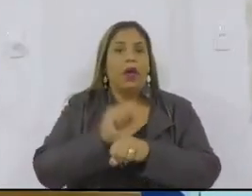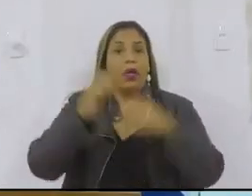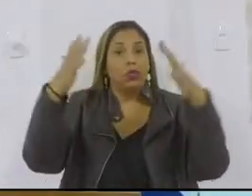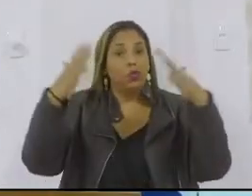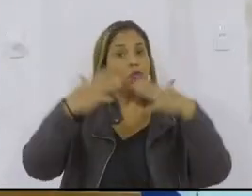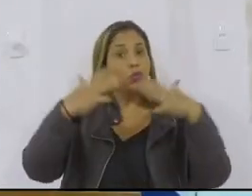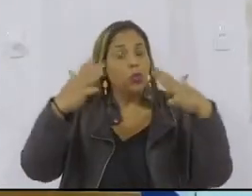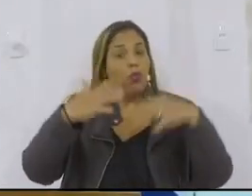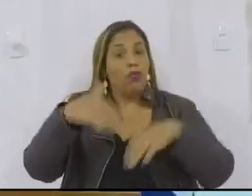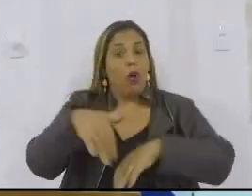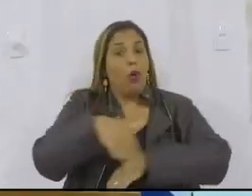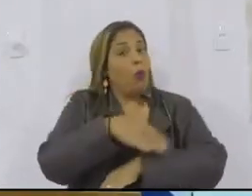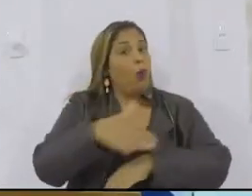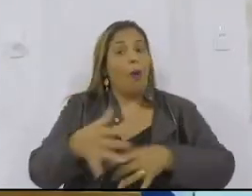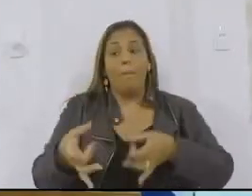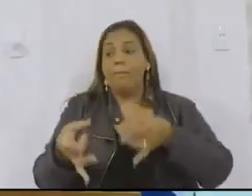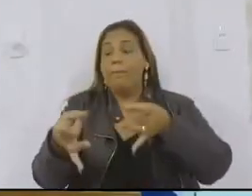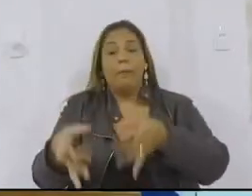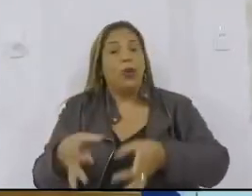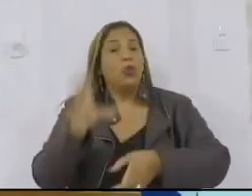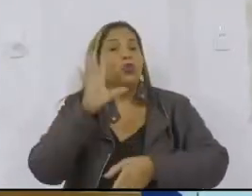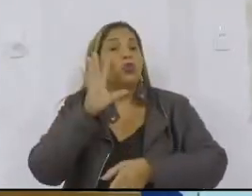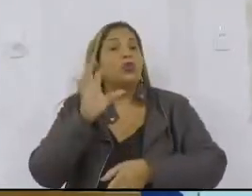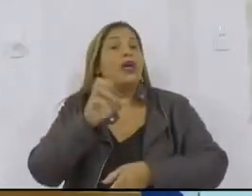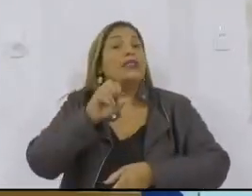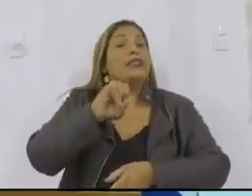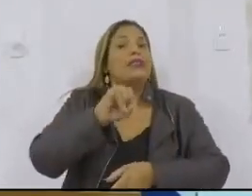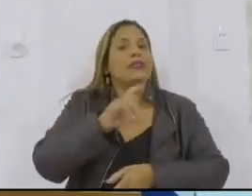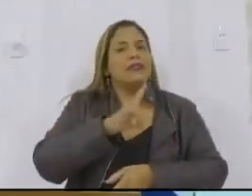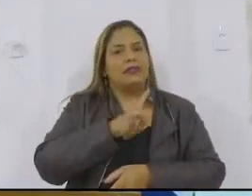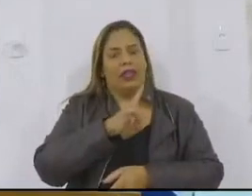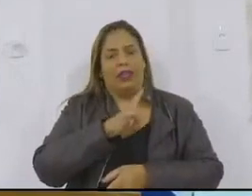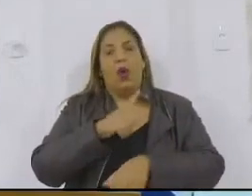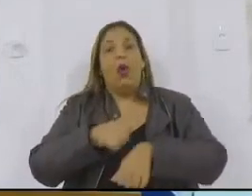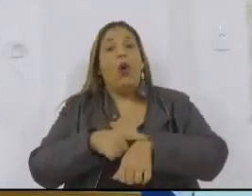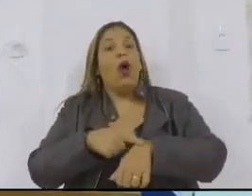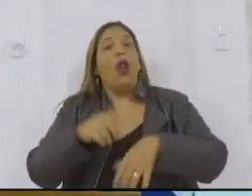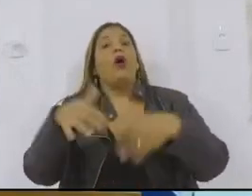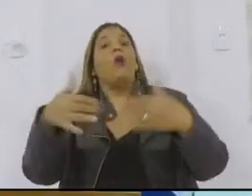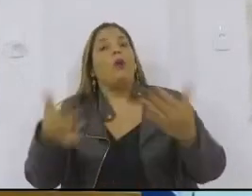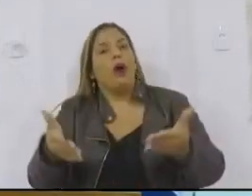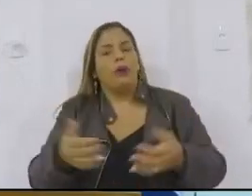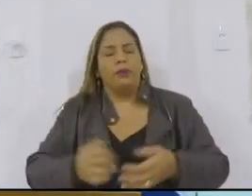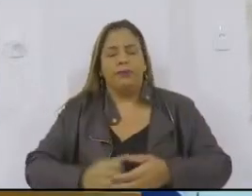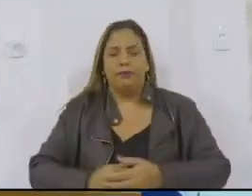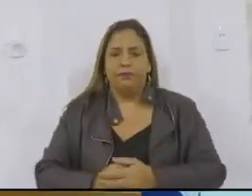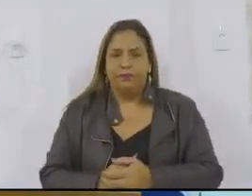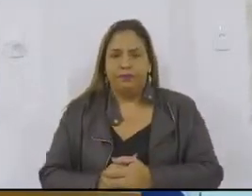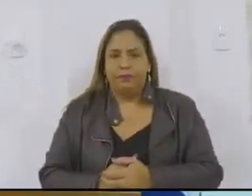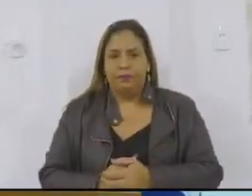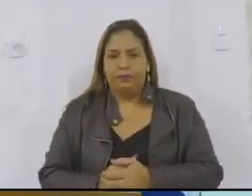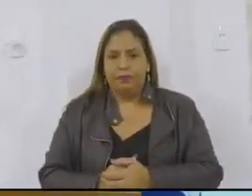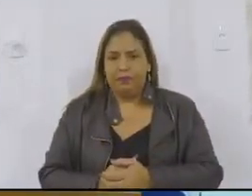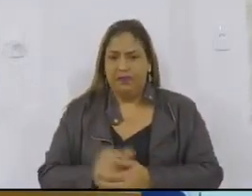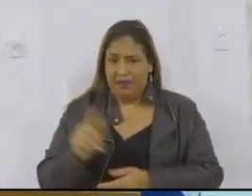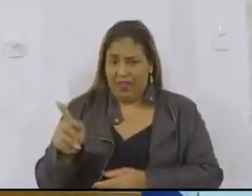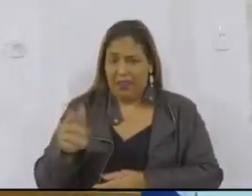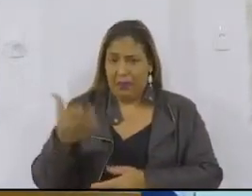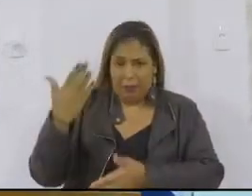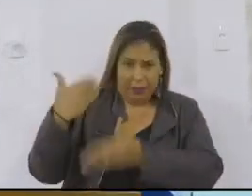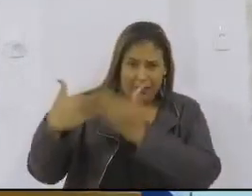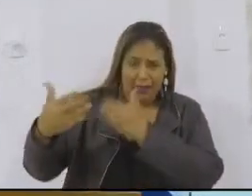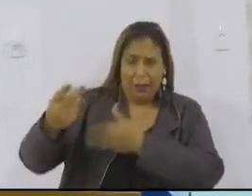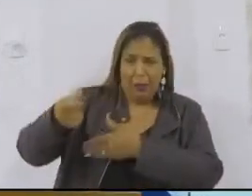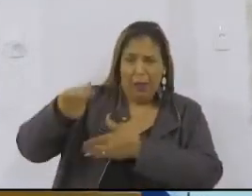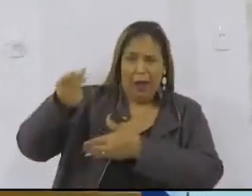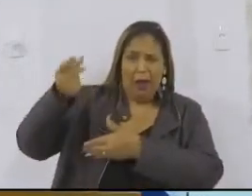sem saber se vai ter ônibus ou não e que horário. No meu tempo, presidente, há